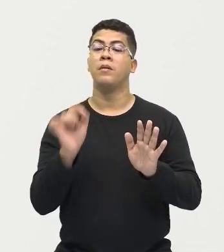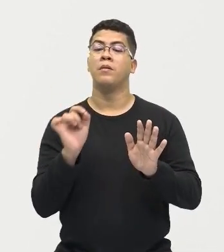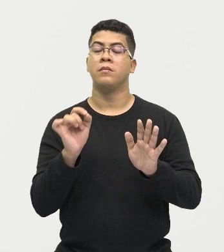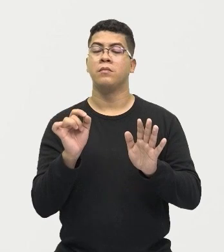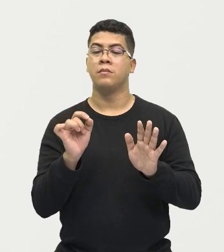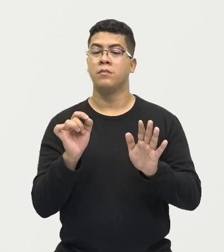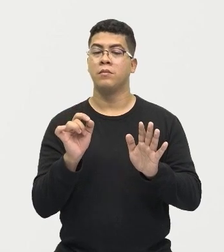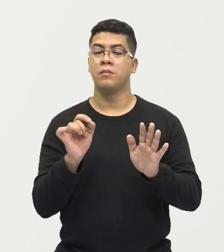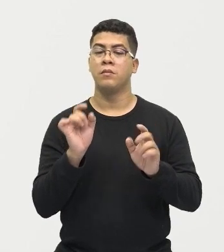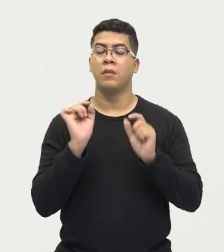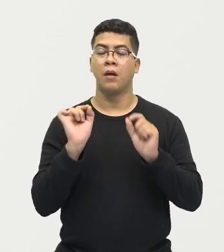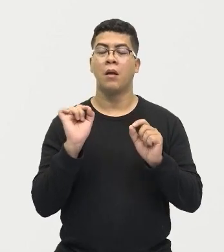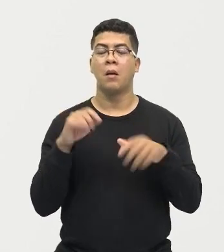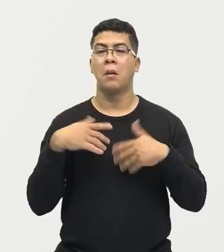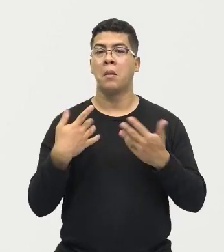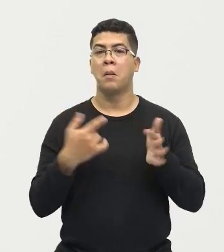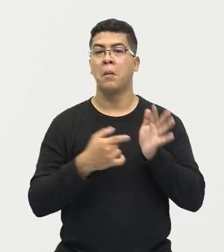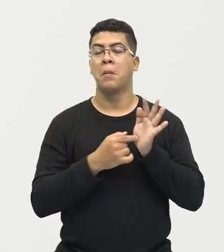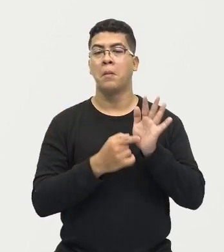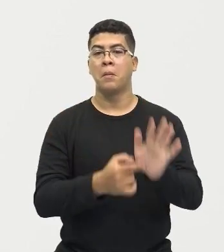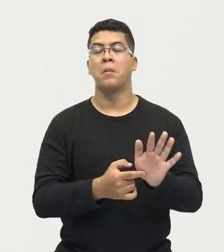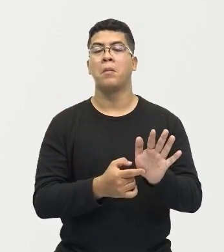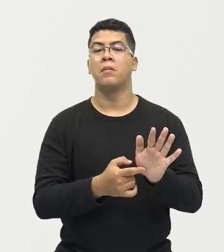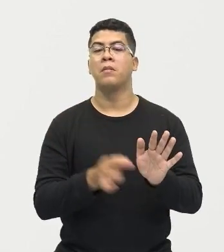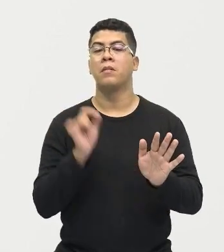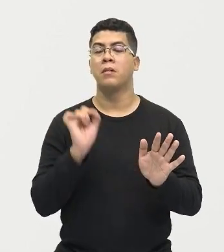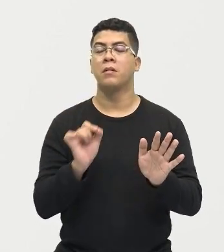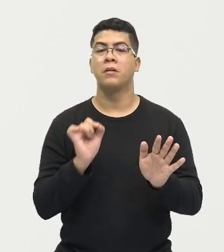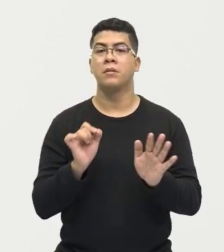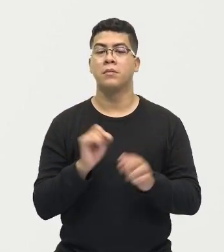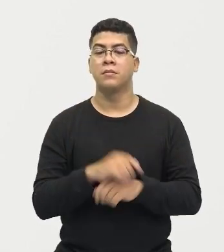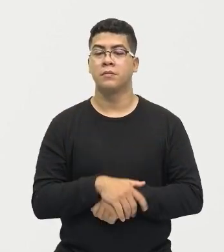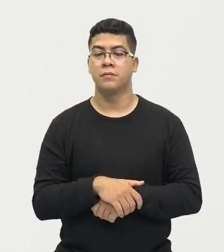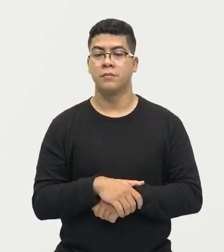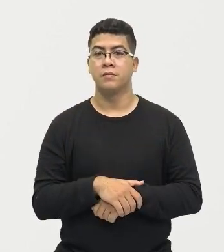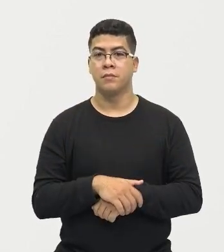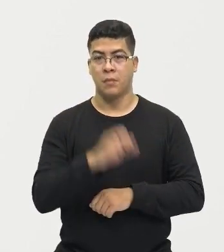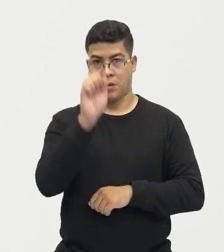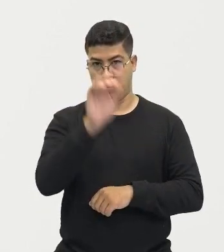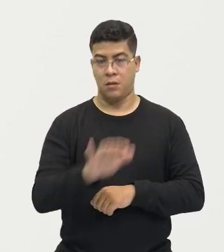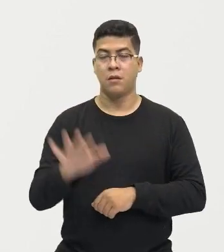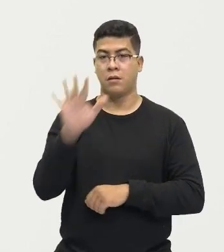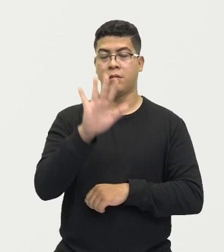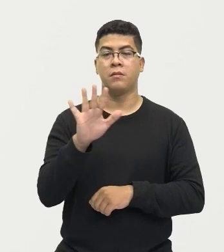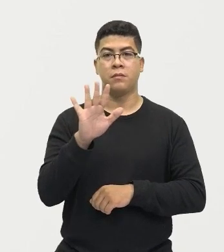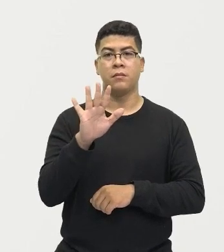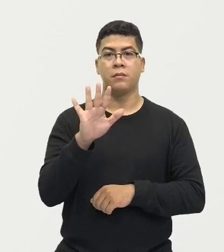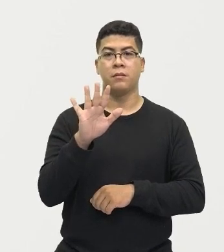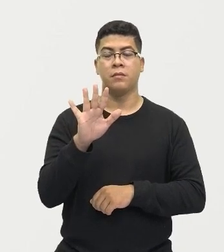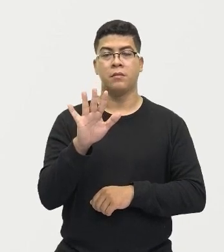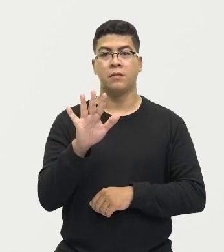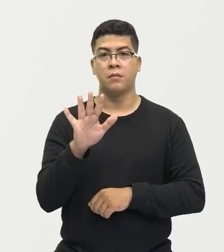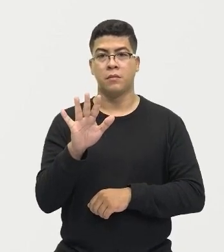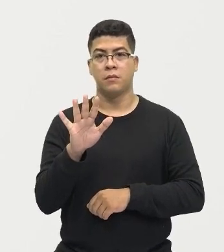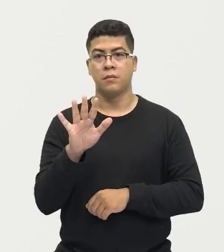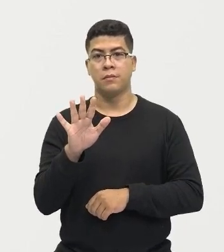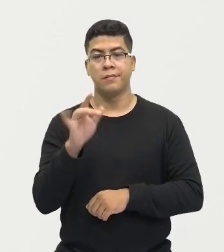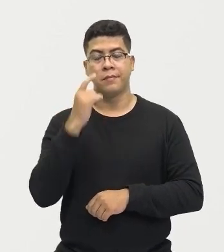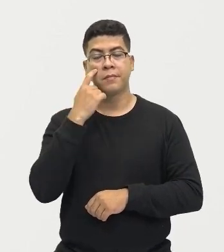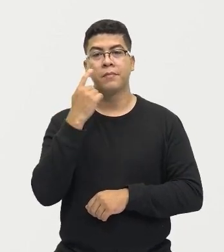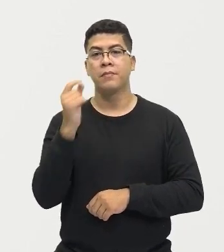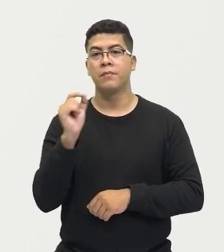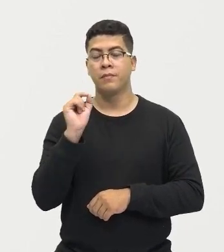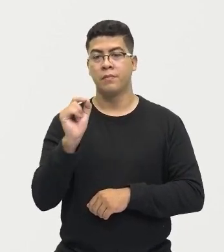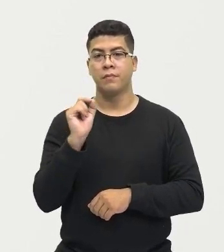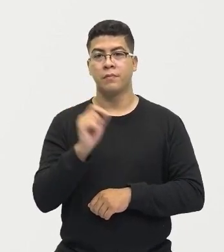fogo acabou? Quem mostra que o fogo acabou? As imagens. Está aqui o sujeito da oração, está aqui na frente.